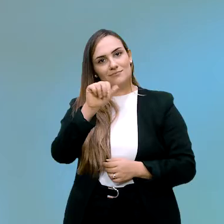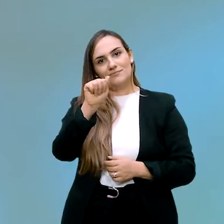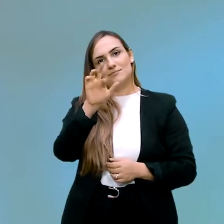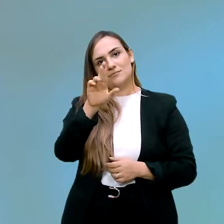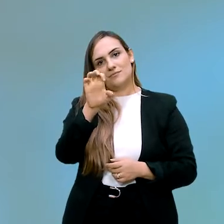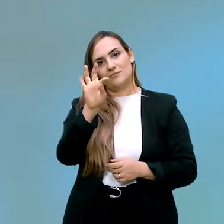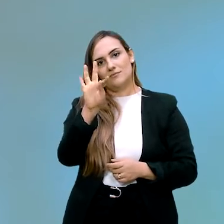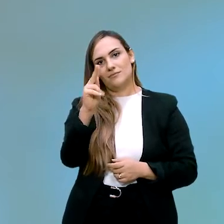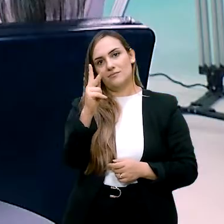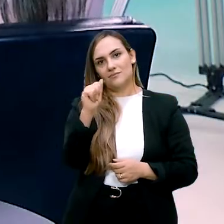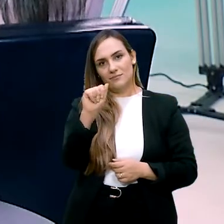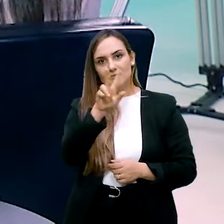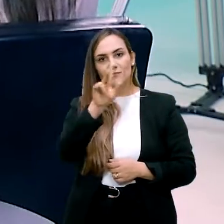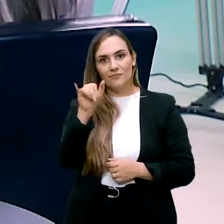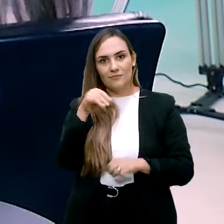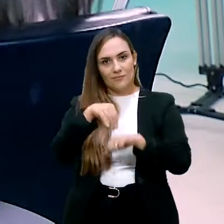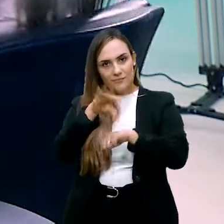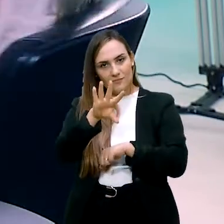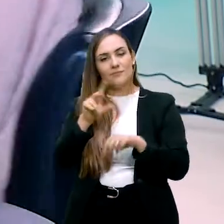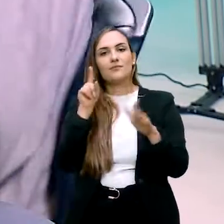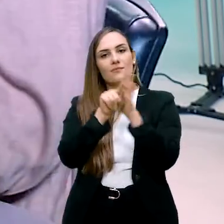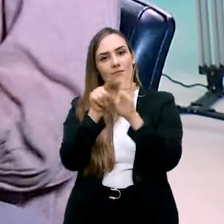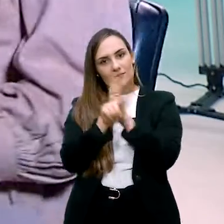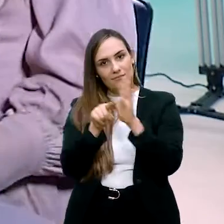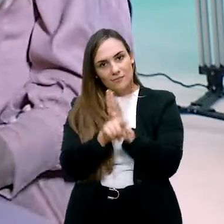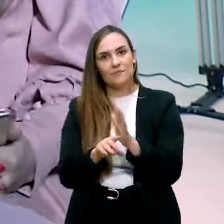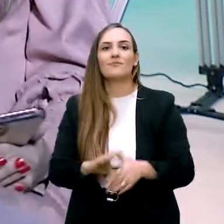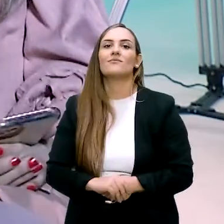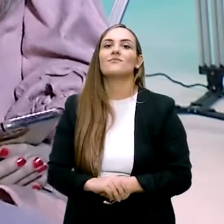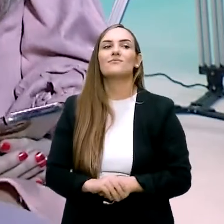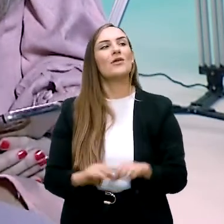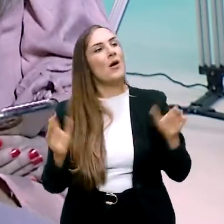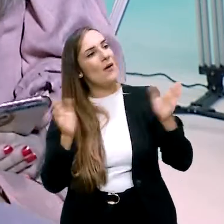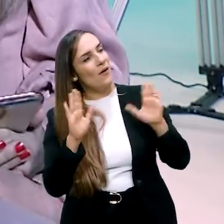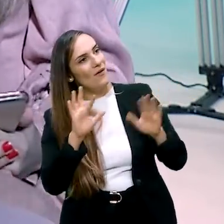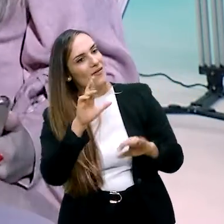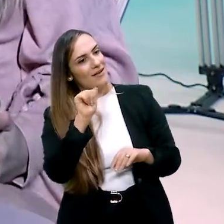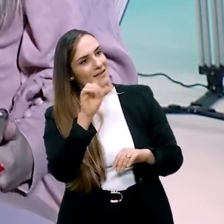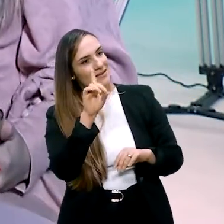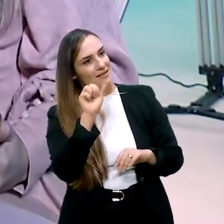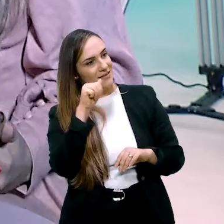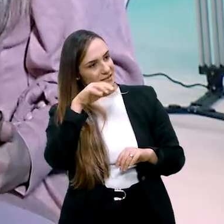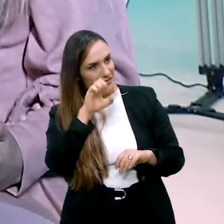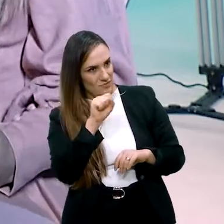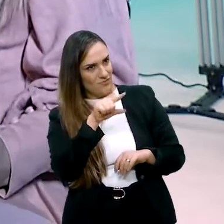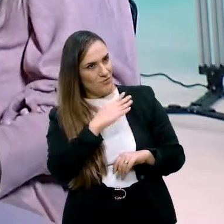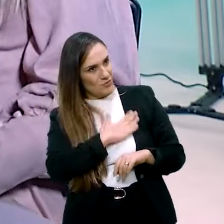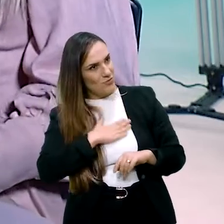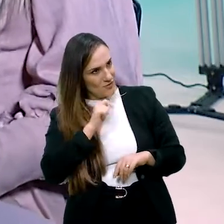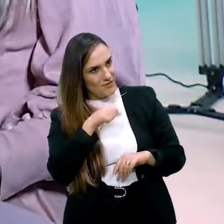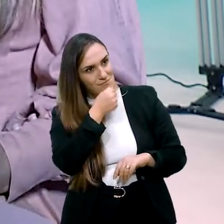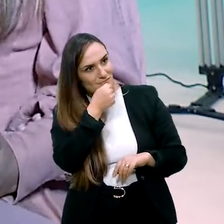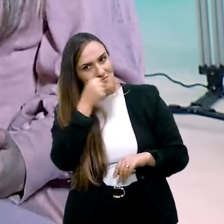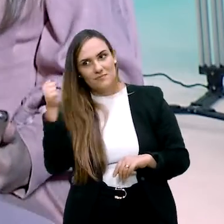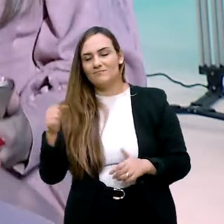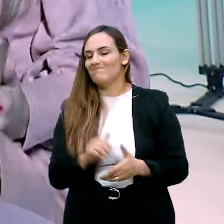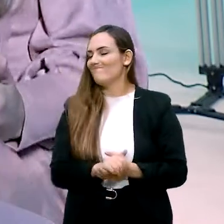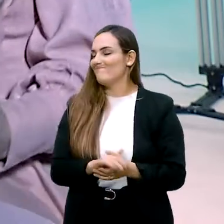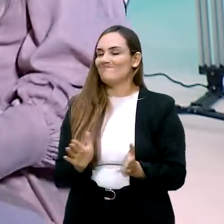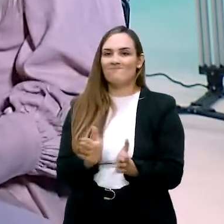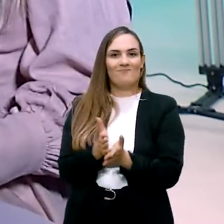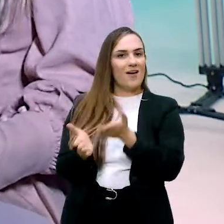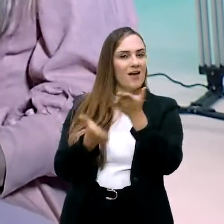Areta Muritiba, que está ali com o Instagram da Assembleia. E aí, Olá, Areta, como está? Tudo bem? O que você achou da primeira parte da nossa entrevista?